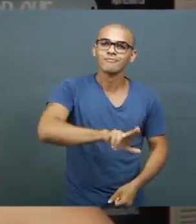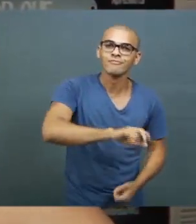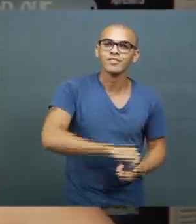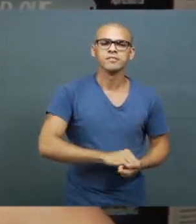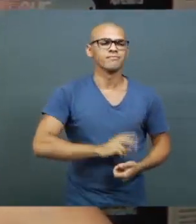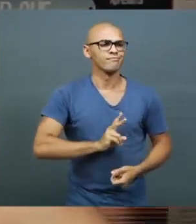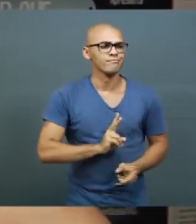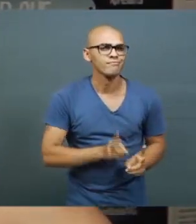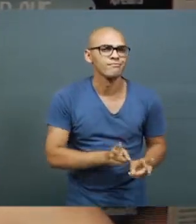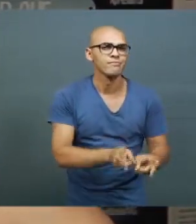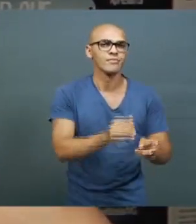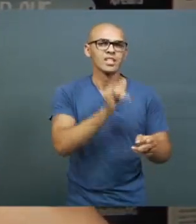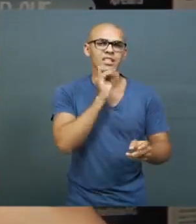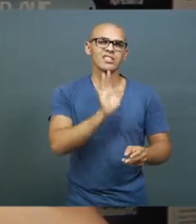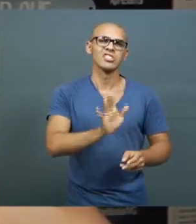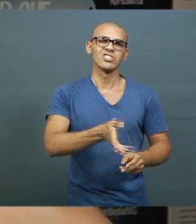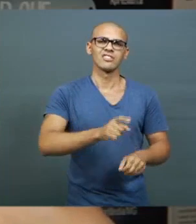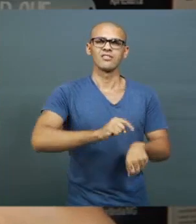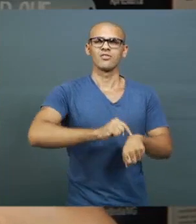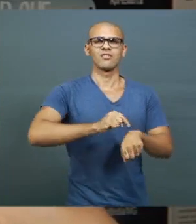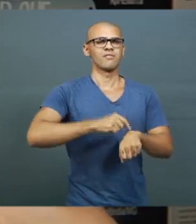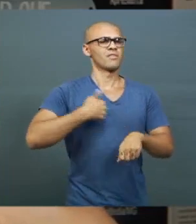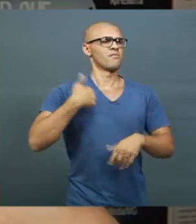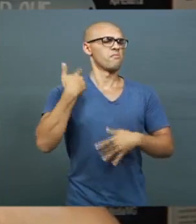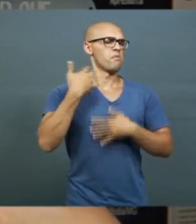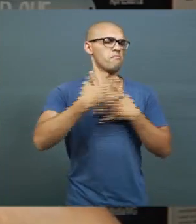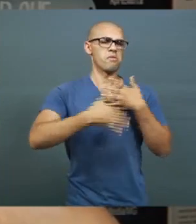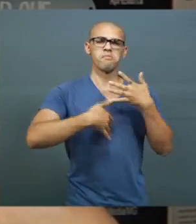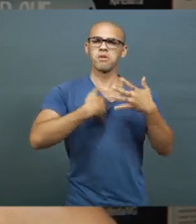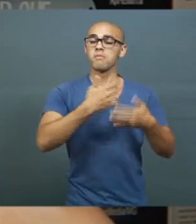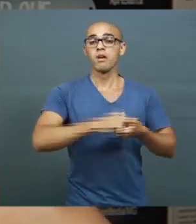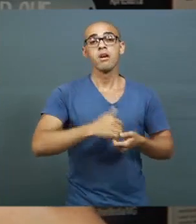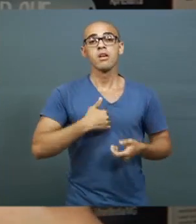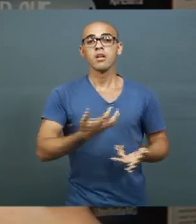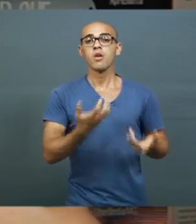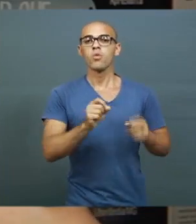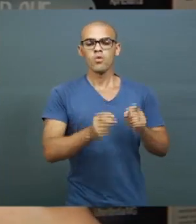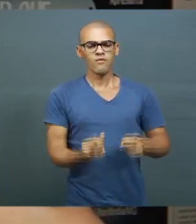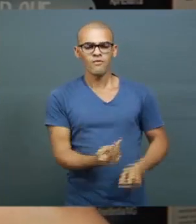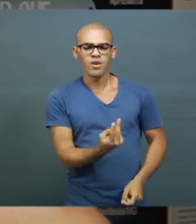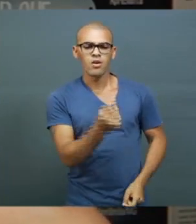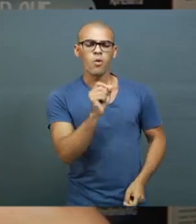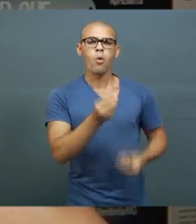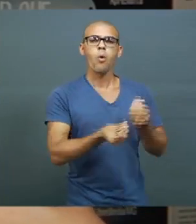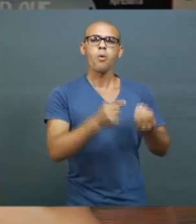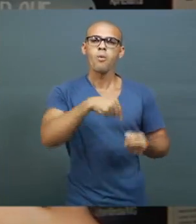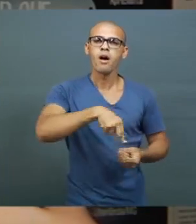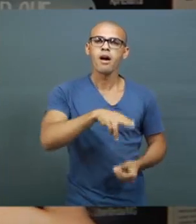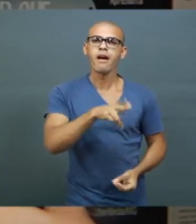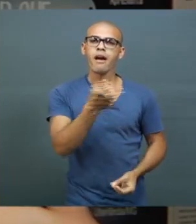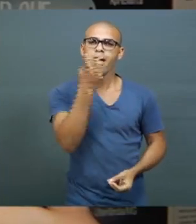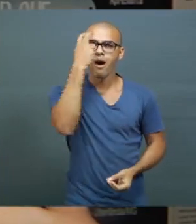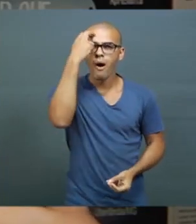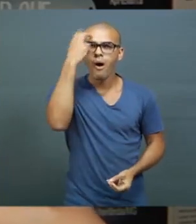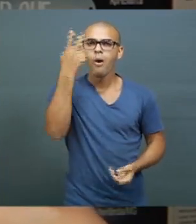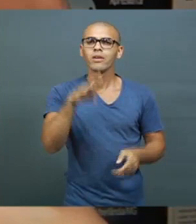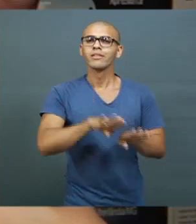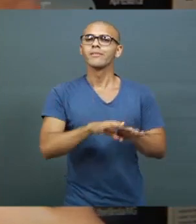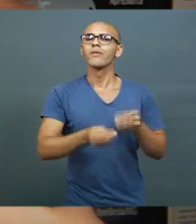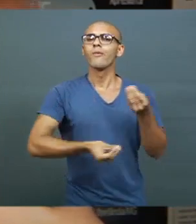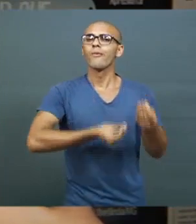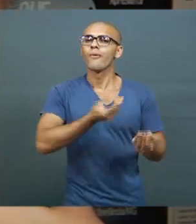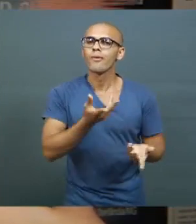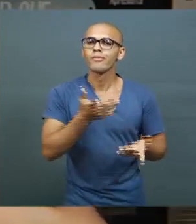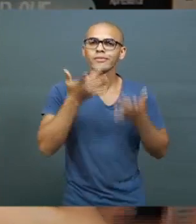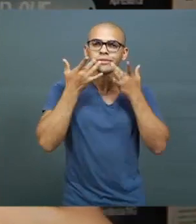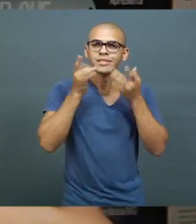bom tempo, construir, né, valorizar o que a gente desenvolve aqui na cidade de cultura, de teatro, mostrar que aqui também tem teatro, não